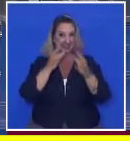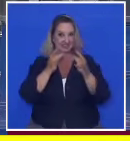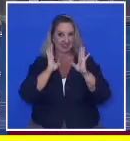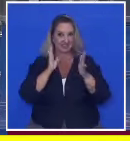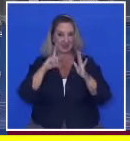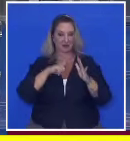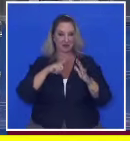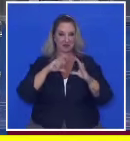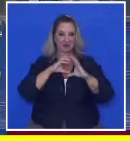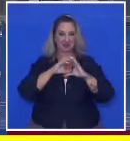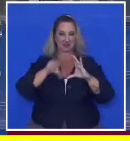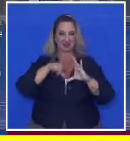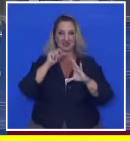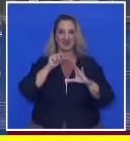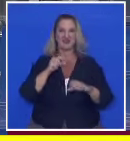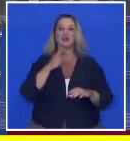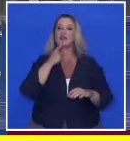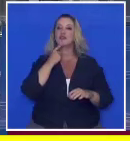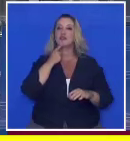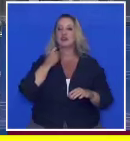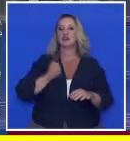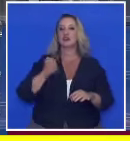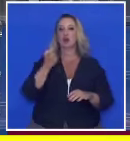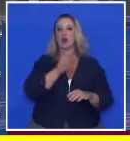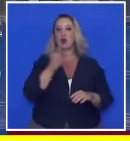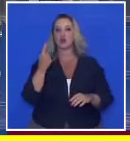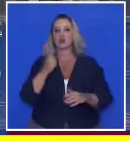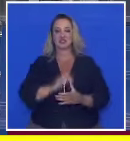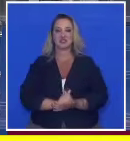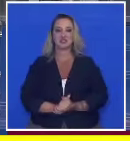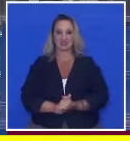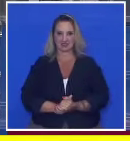Atenção, já temos a primeira bola, bola vermelha número 11.